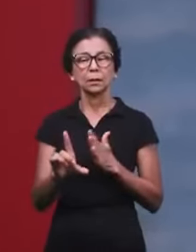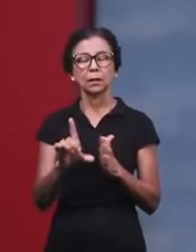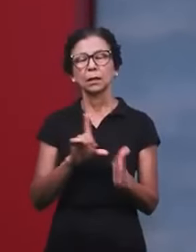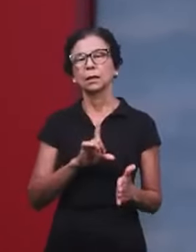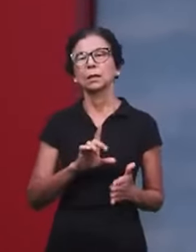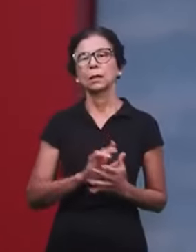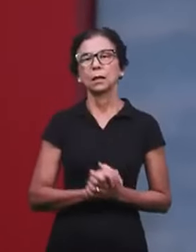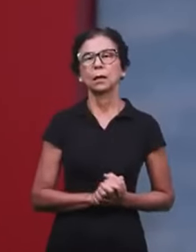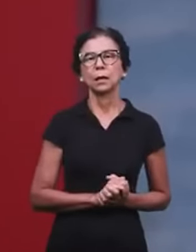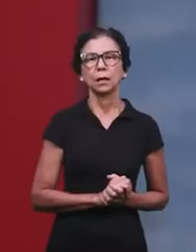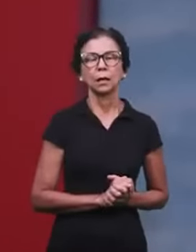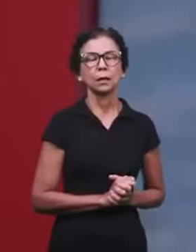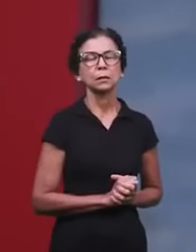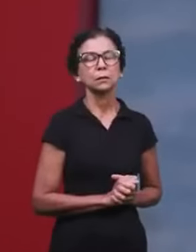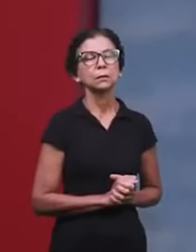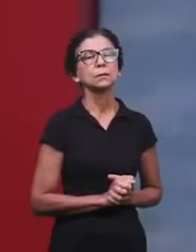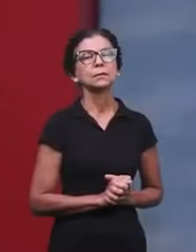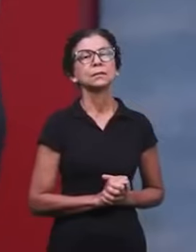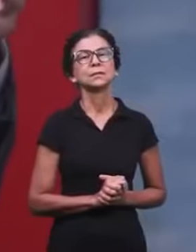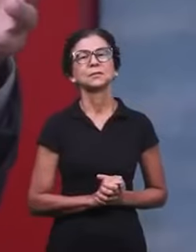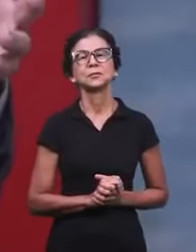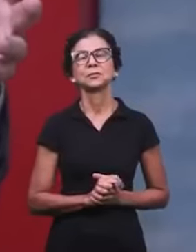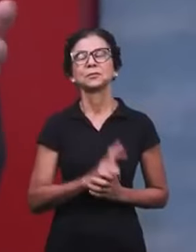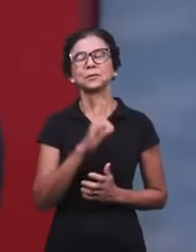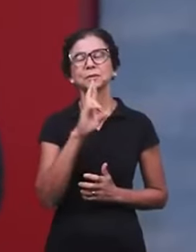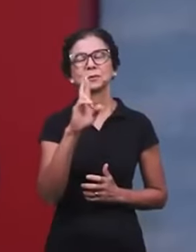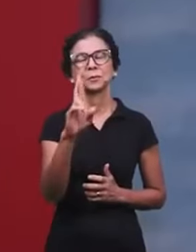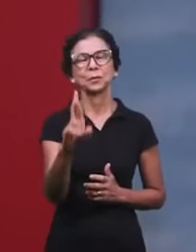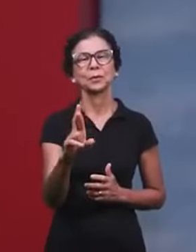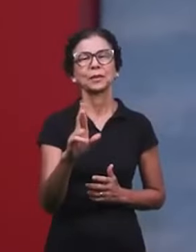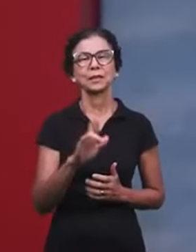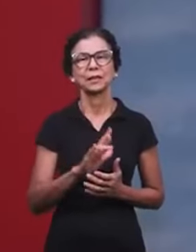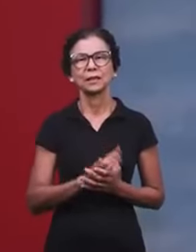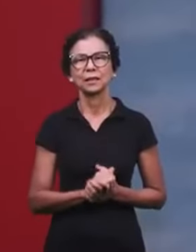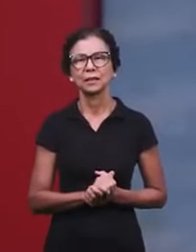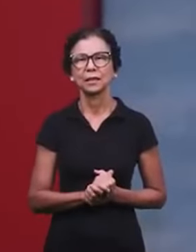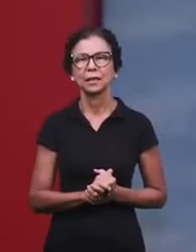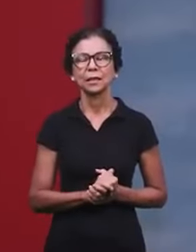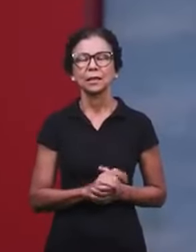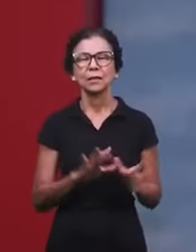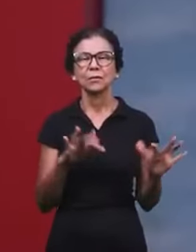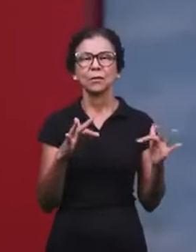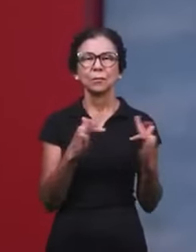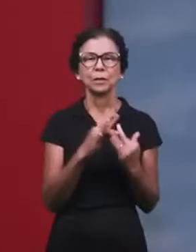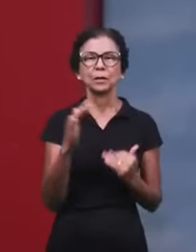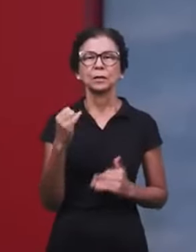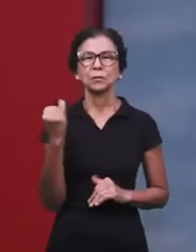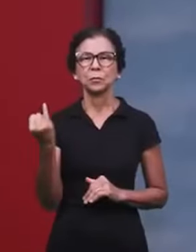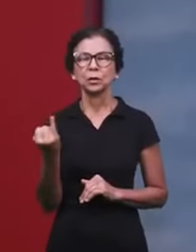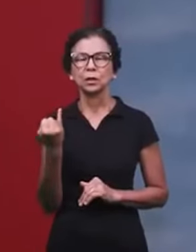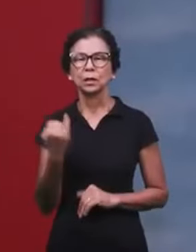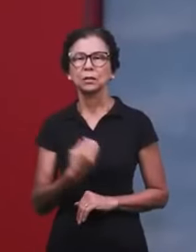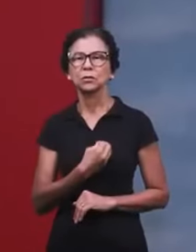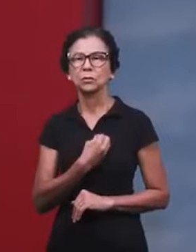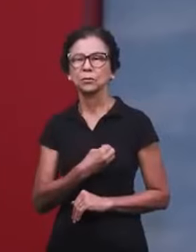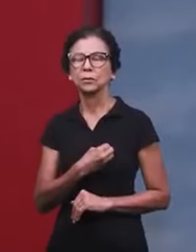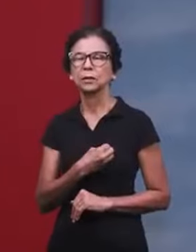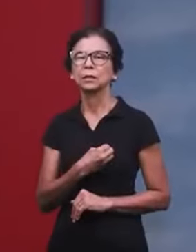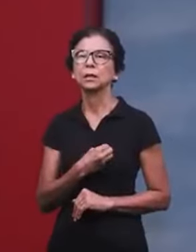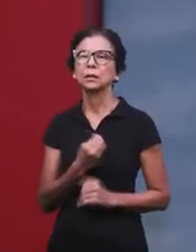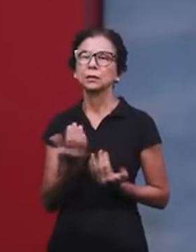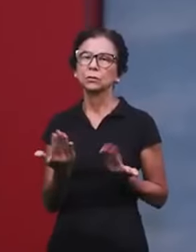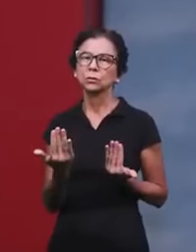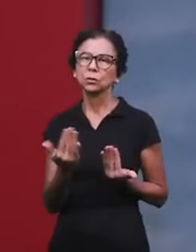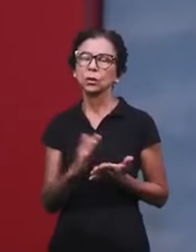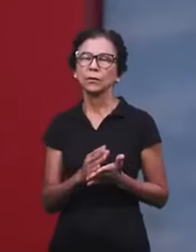nossa jovem a importância da família na vida do jovem nós temos que falar um pouquinho da família